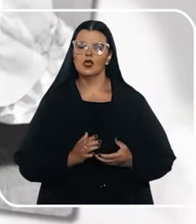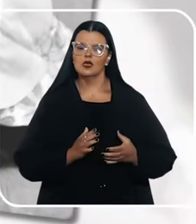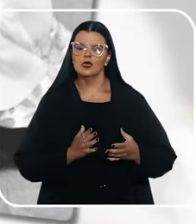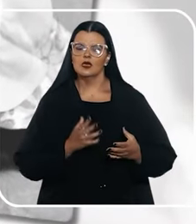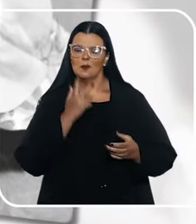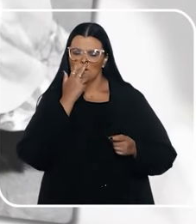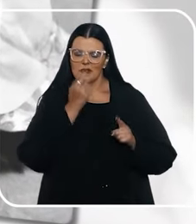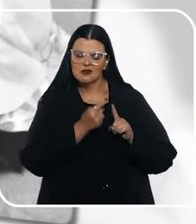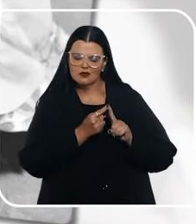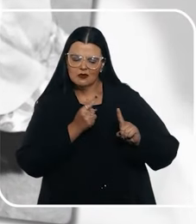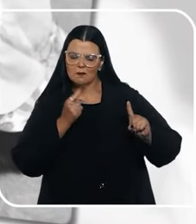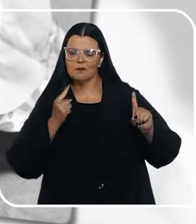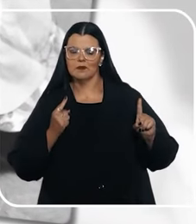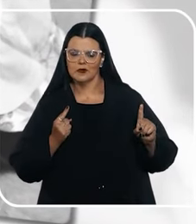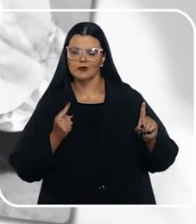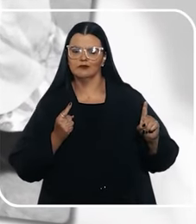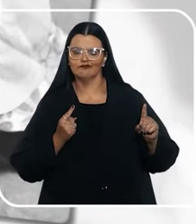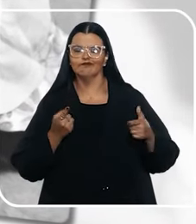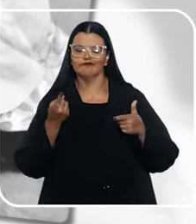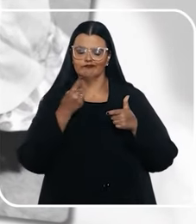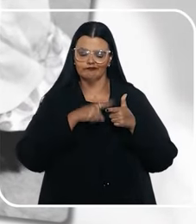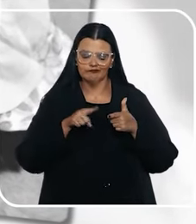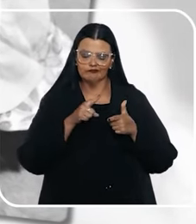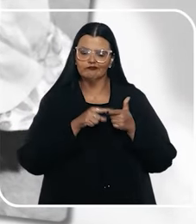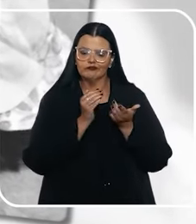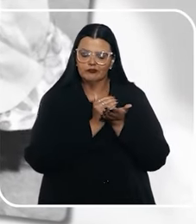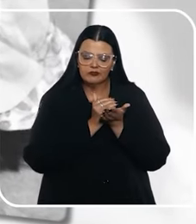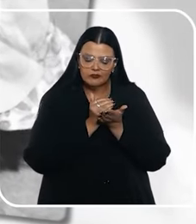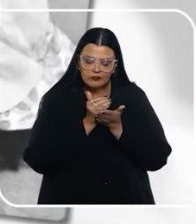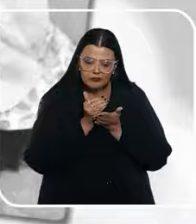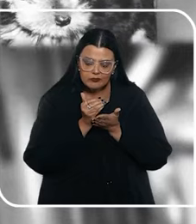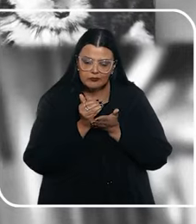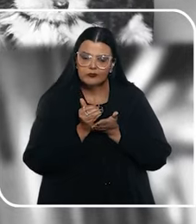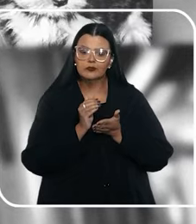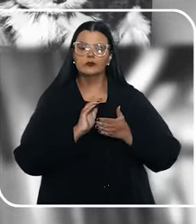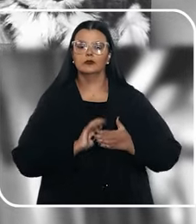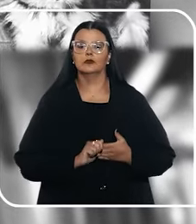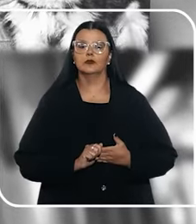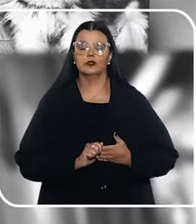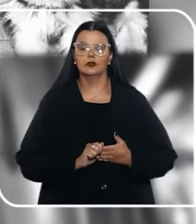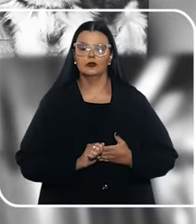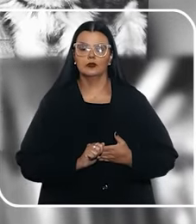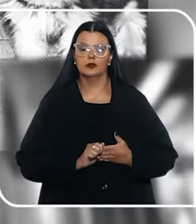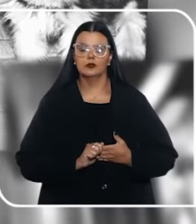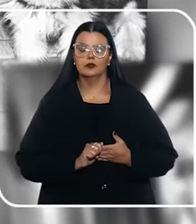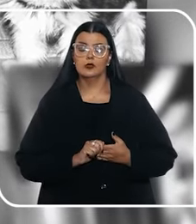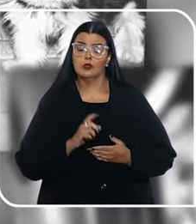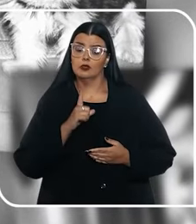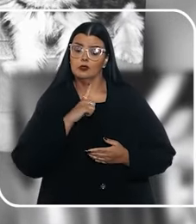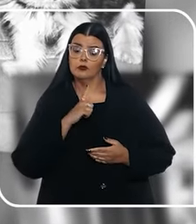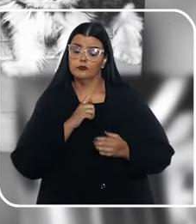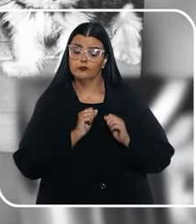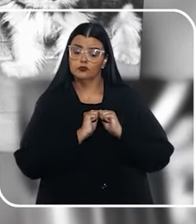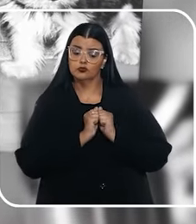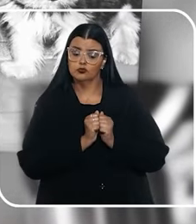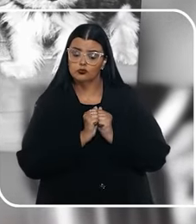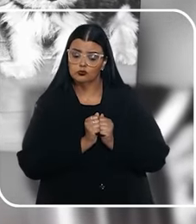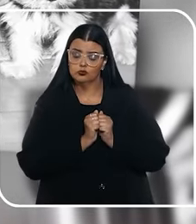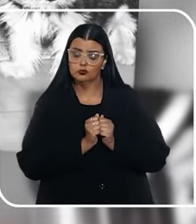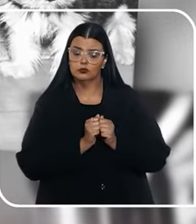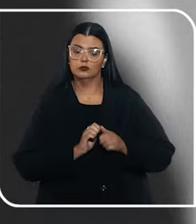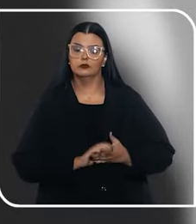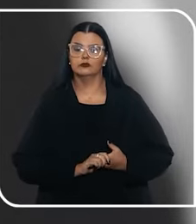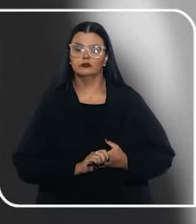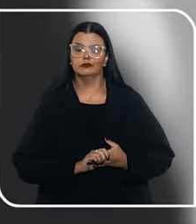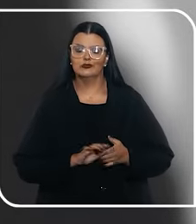A nossa separação ela foi um pouco conturbada, né, no começo. Inicialmente a Kimi ficou comigo e